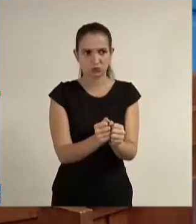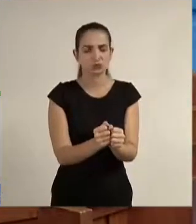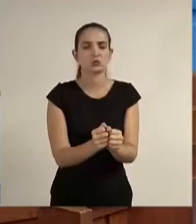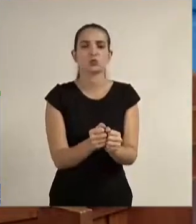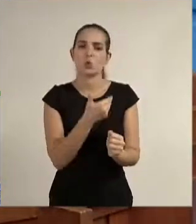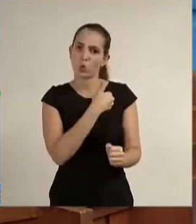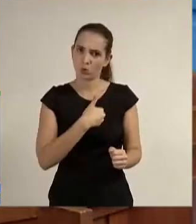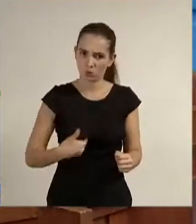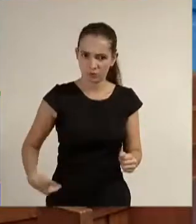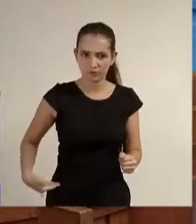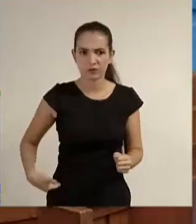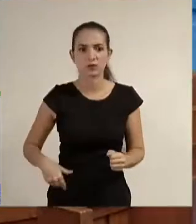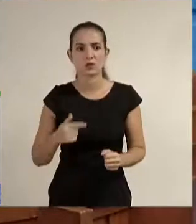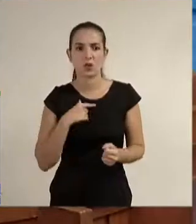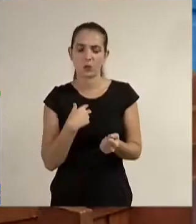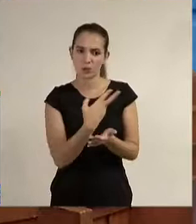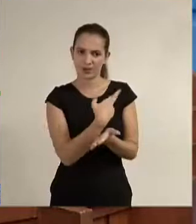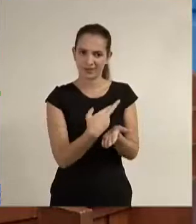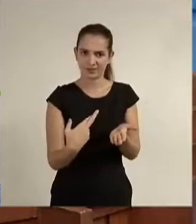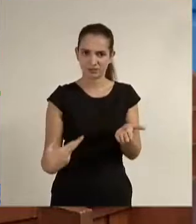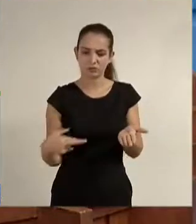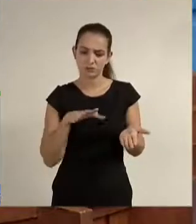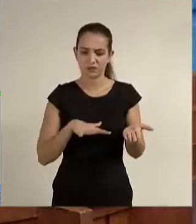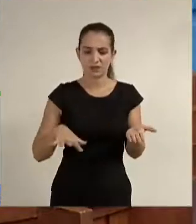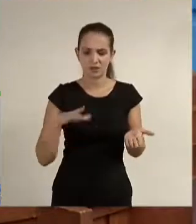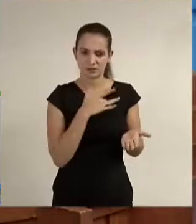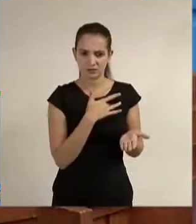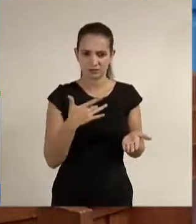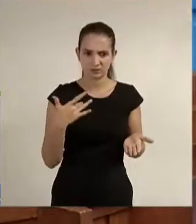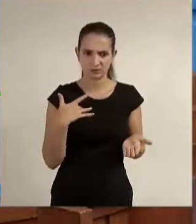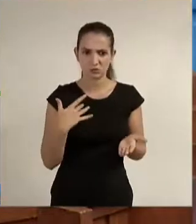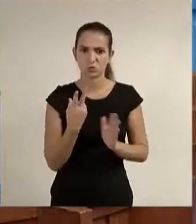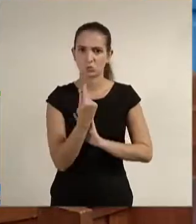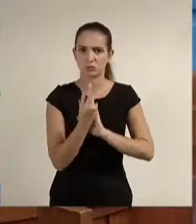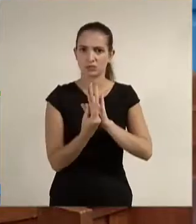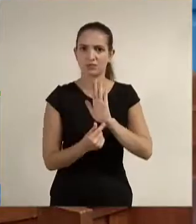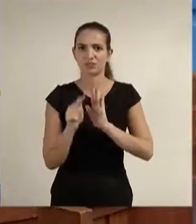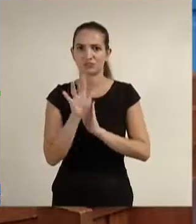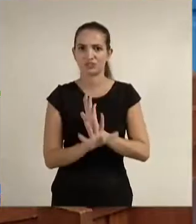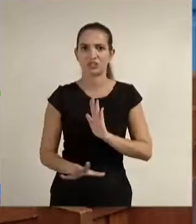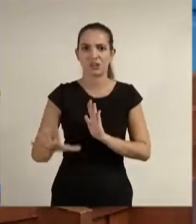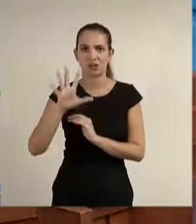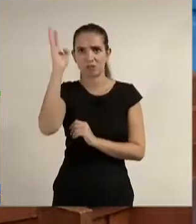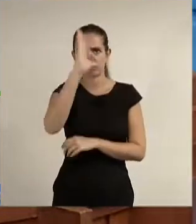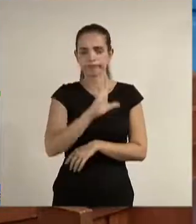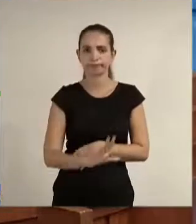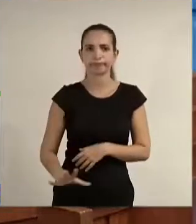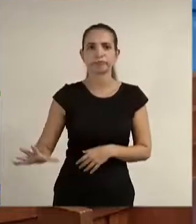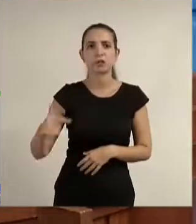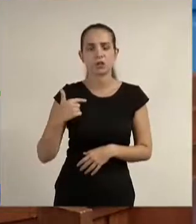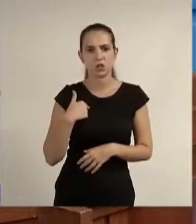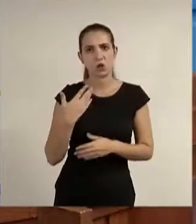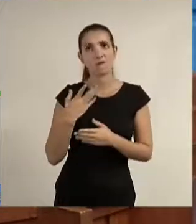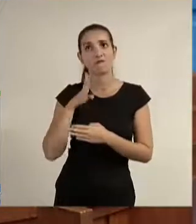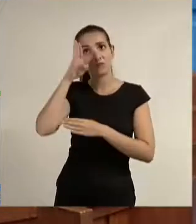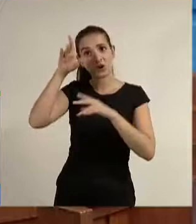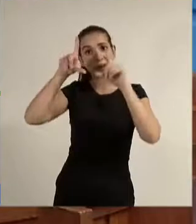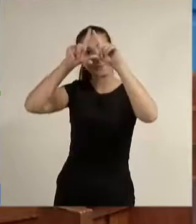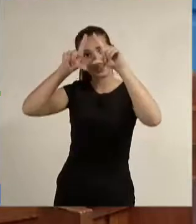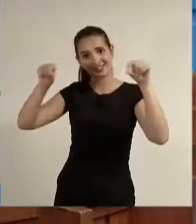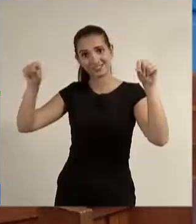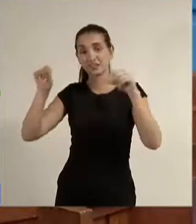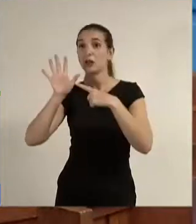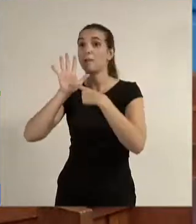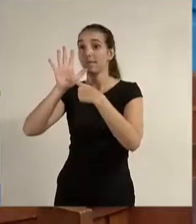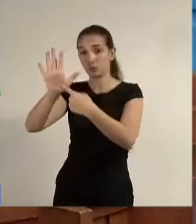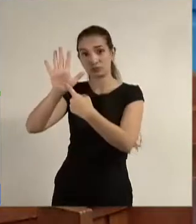fui relator da área da saúde no Orçamento Geral da União. E levei até Brasília a necessidade que